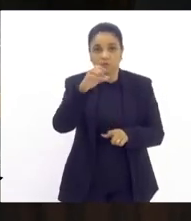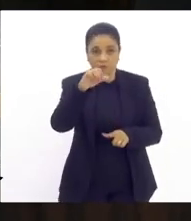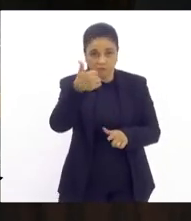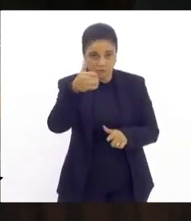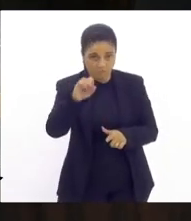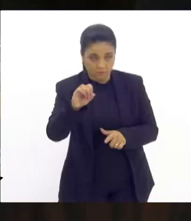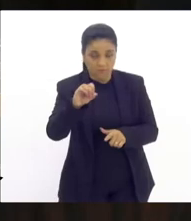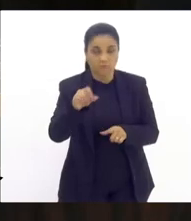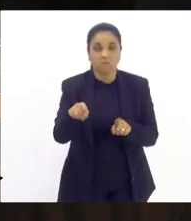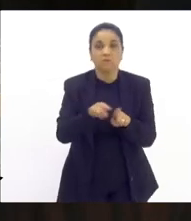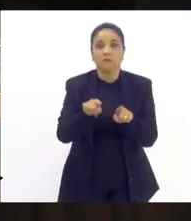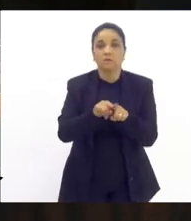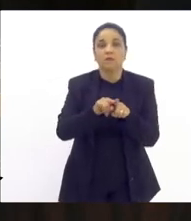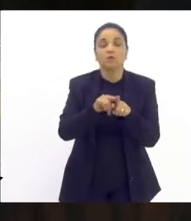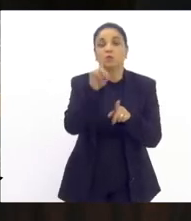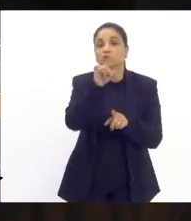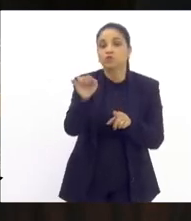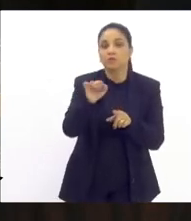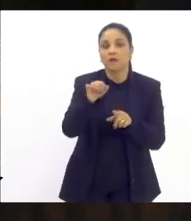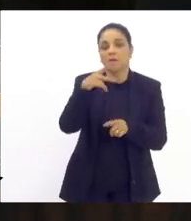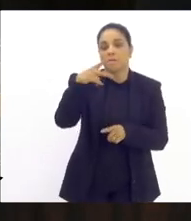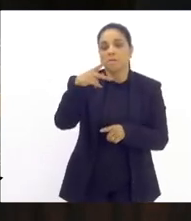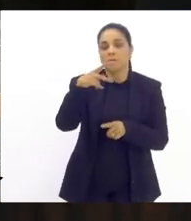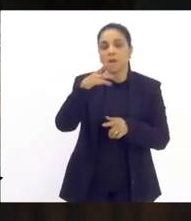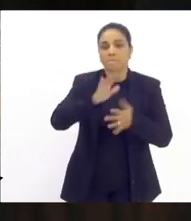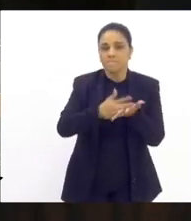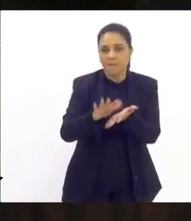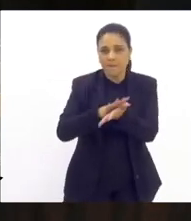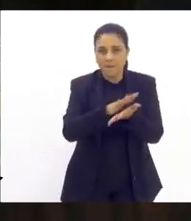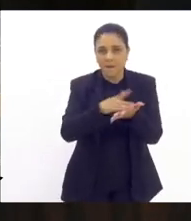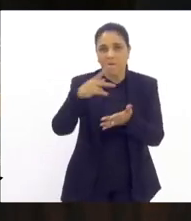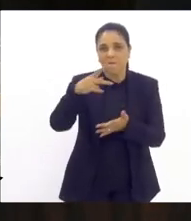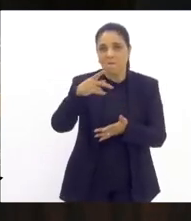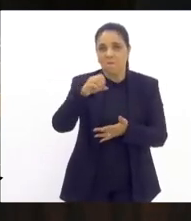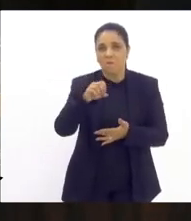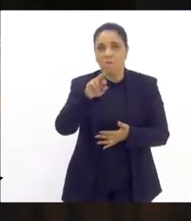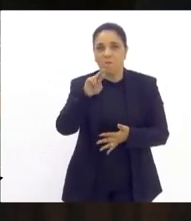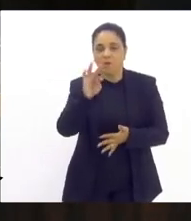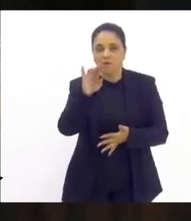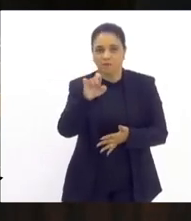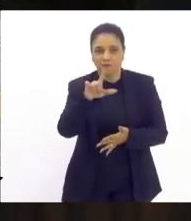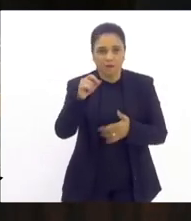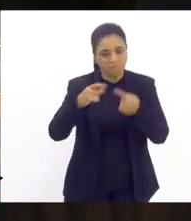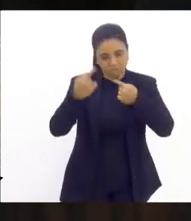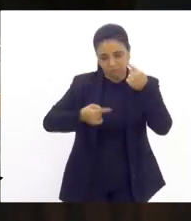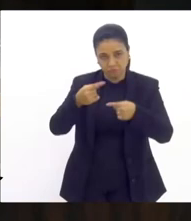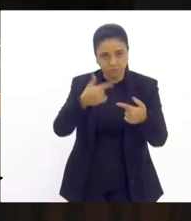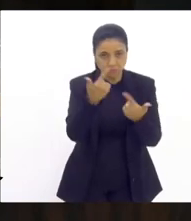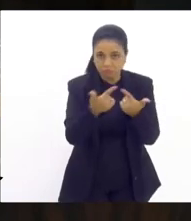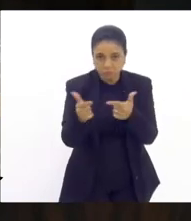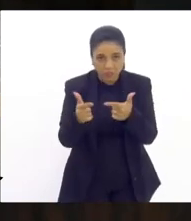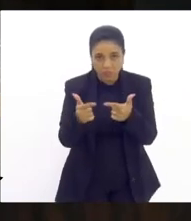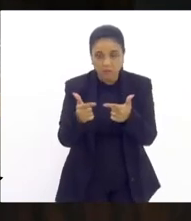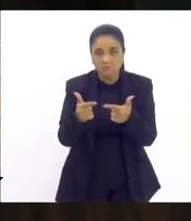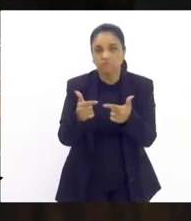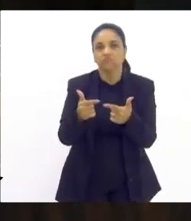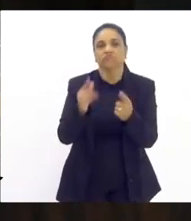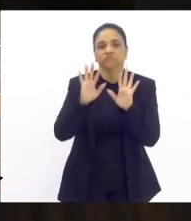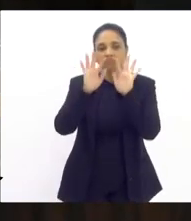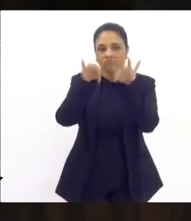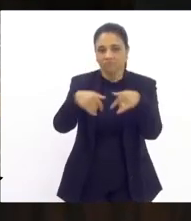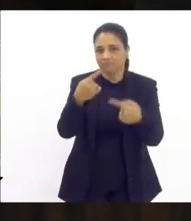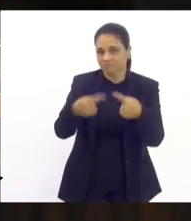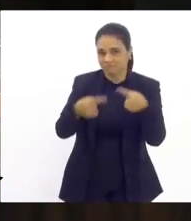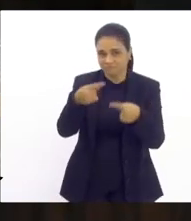do Rio de Janeiro o dia da Portela em discussão não havendo com aquele discutir encerrado